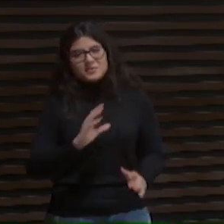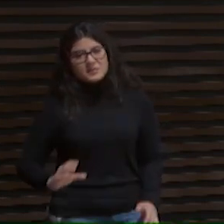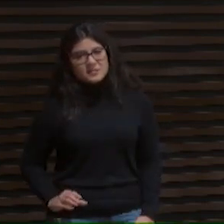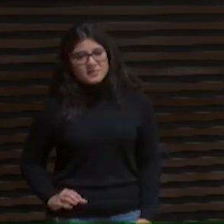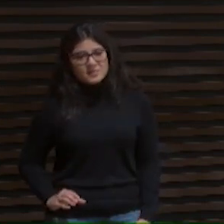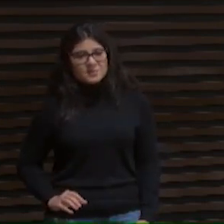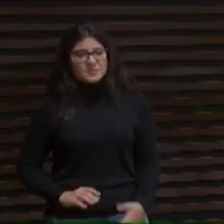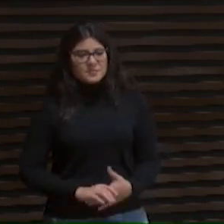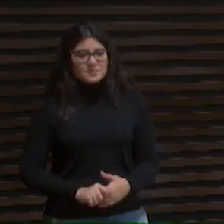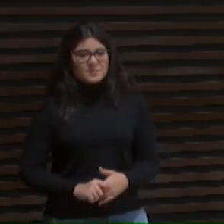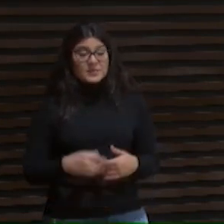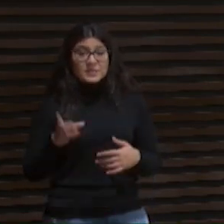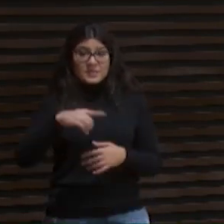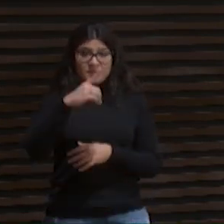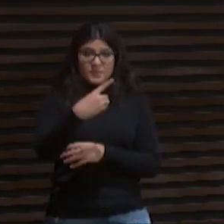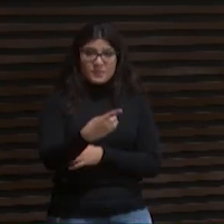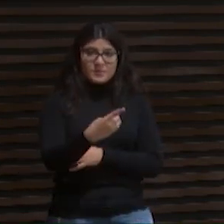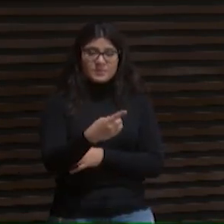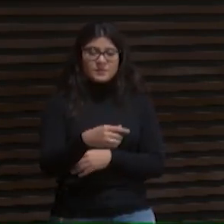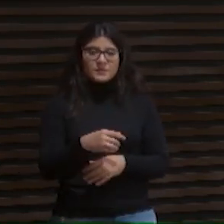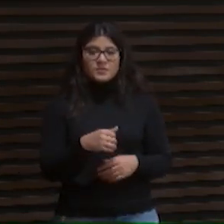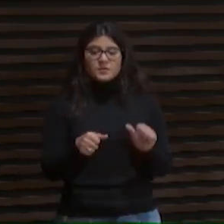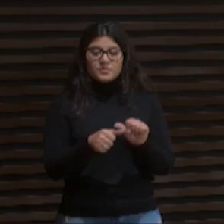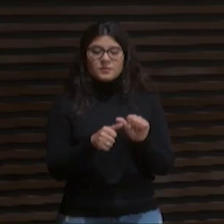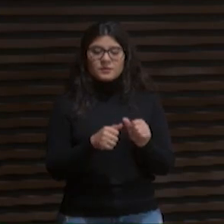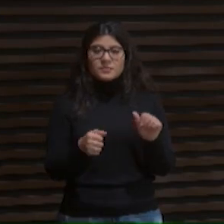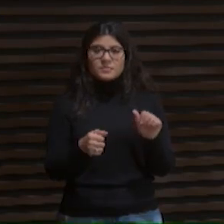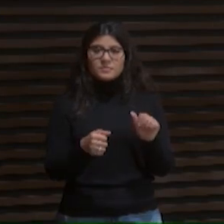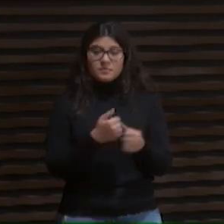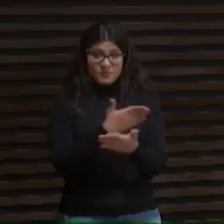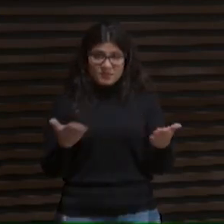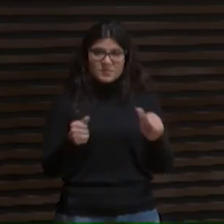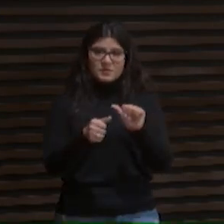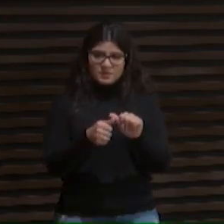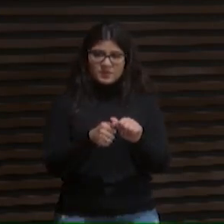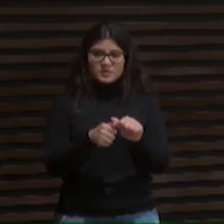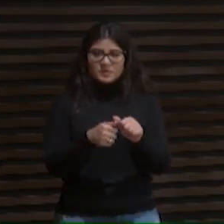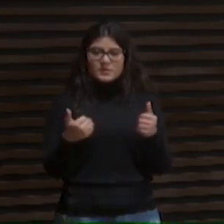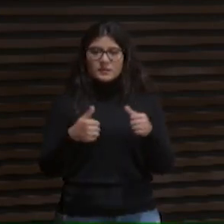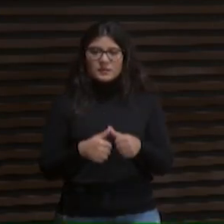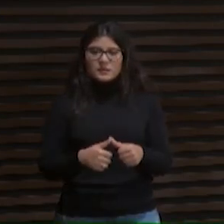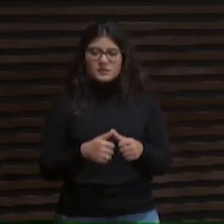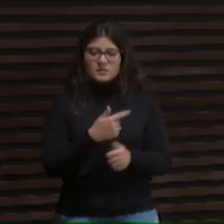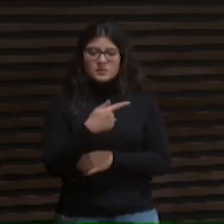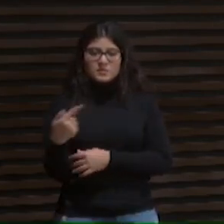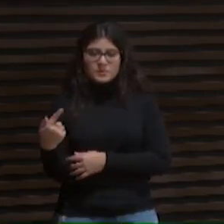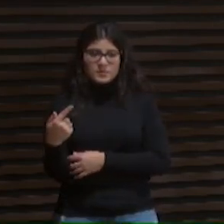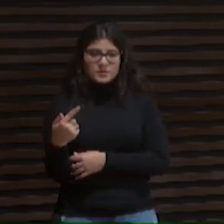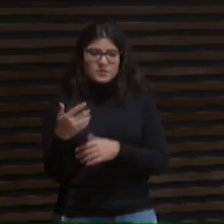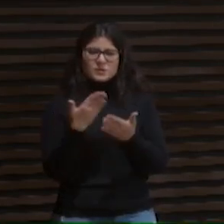Cristo. Depois, vocês façam o exercício em casa, numa devocional essa semana, a respeito